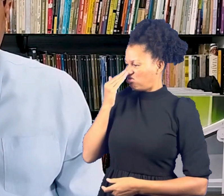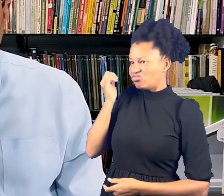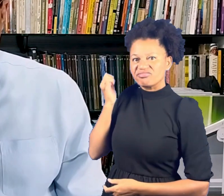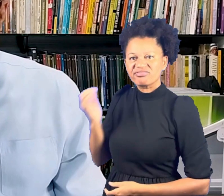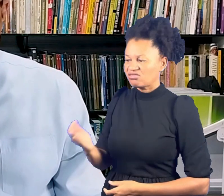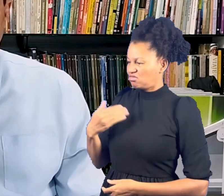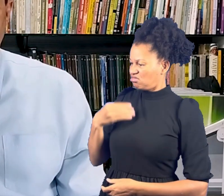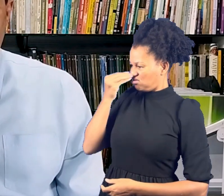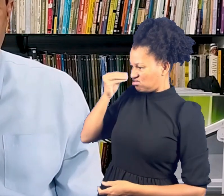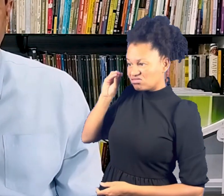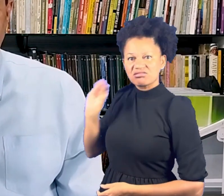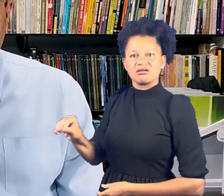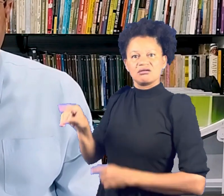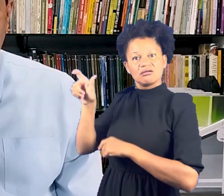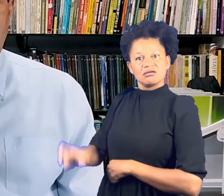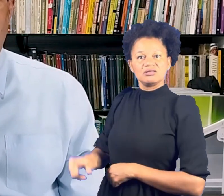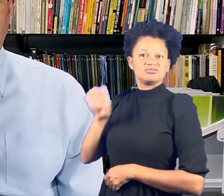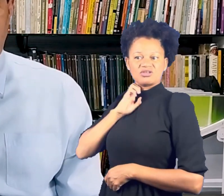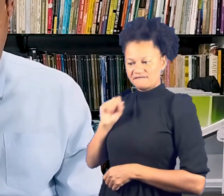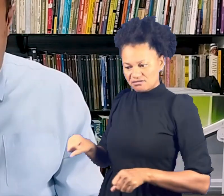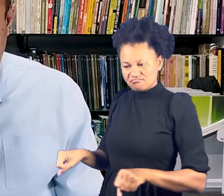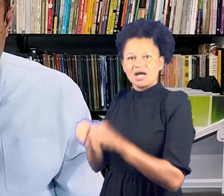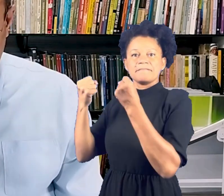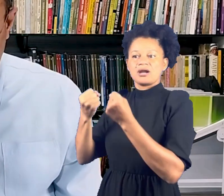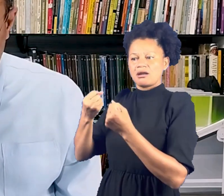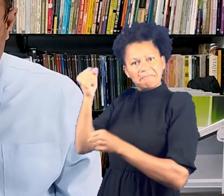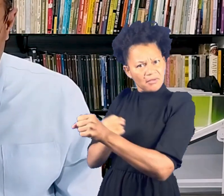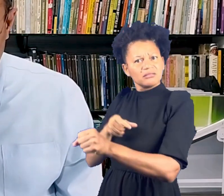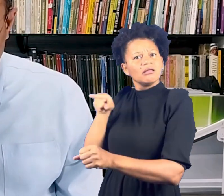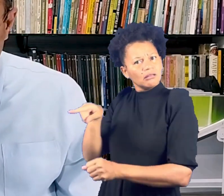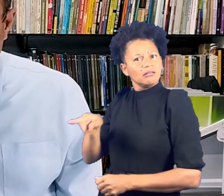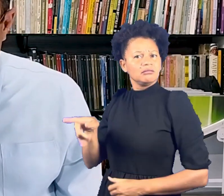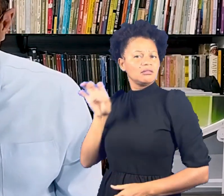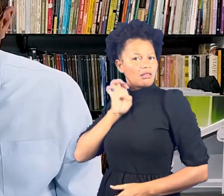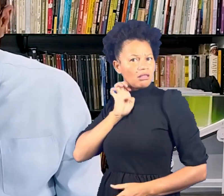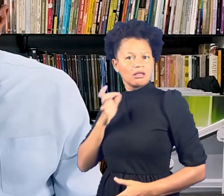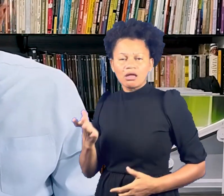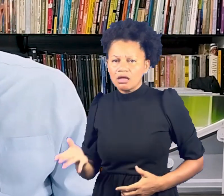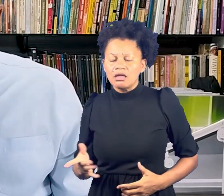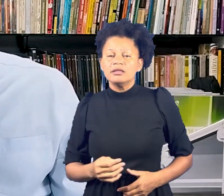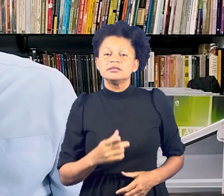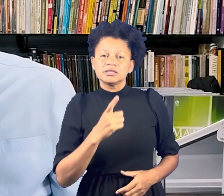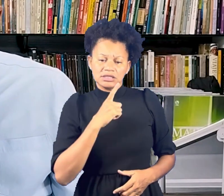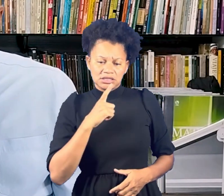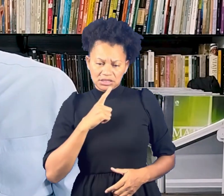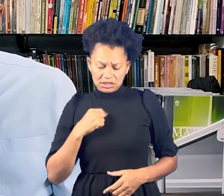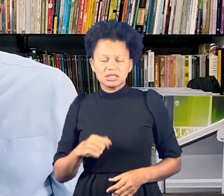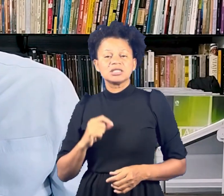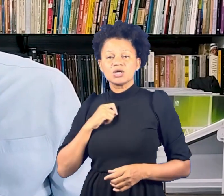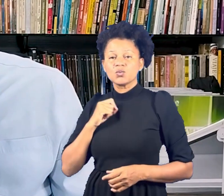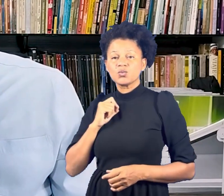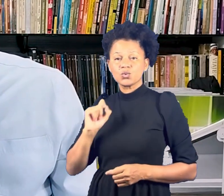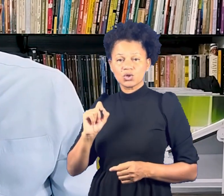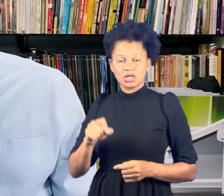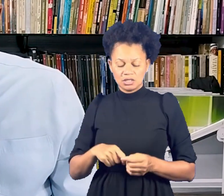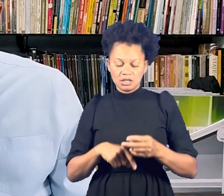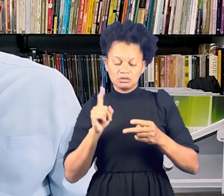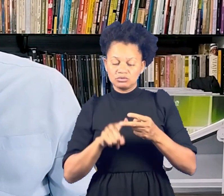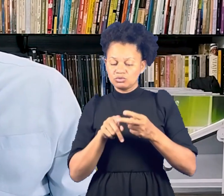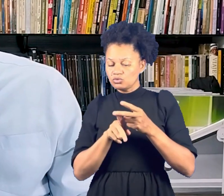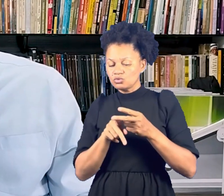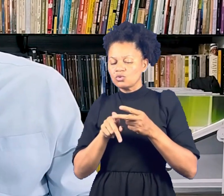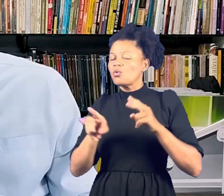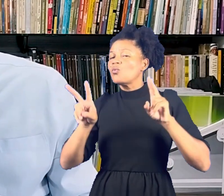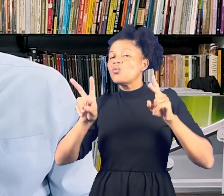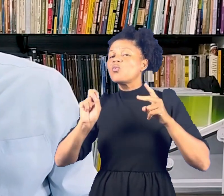de humilhar, de rebaixar, de matar Estevão, né? No subtópico 2 fala